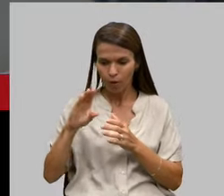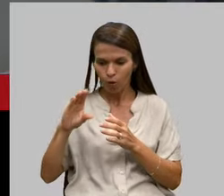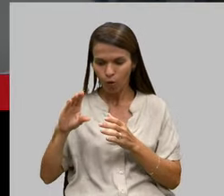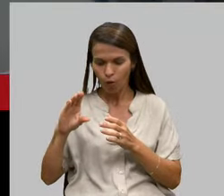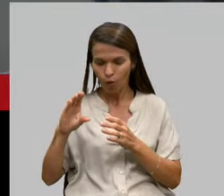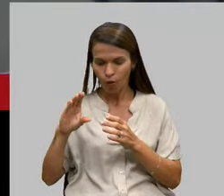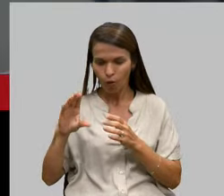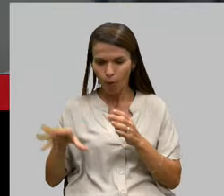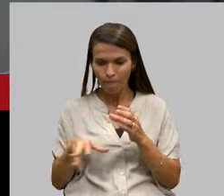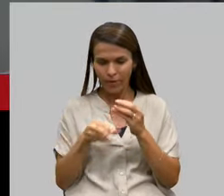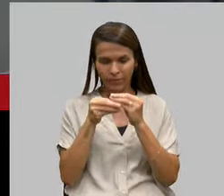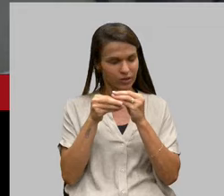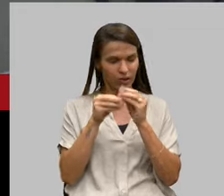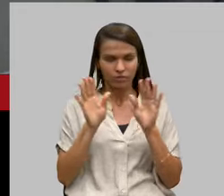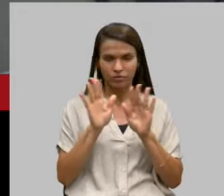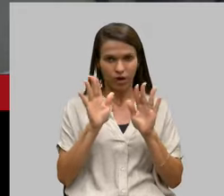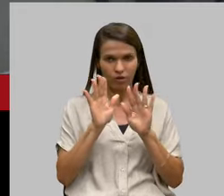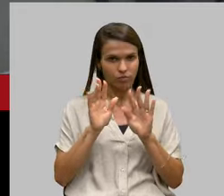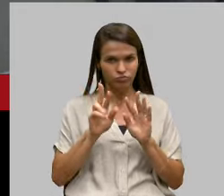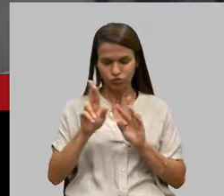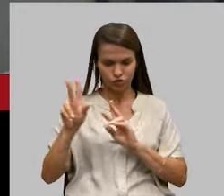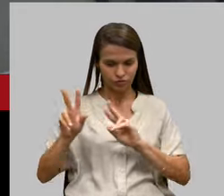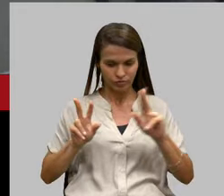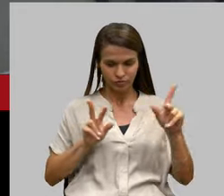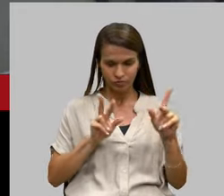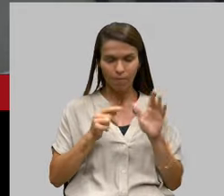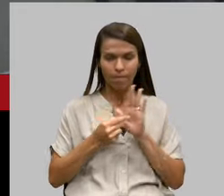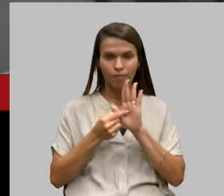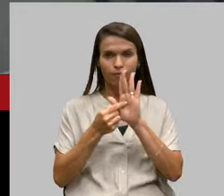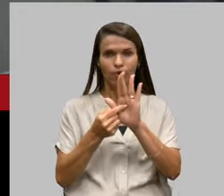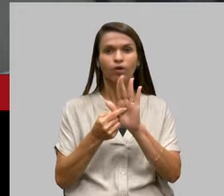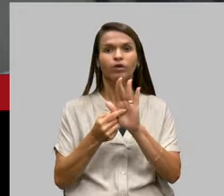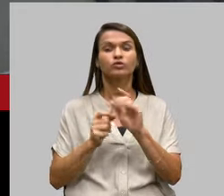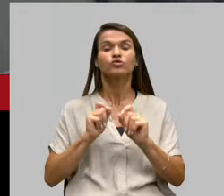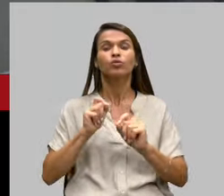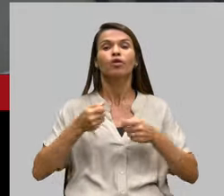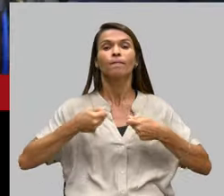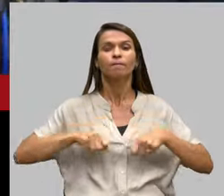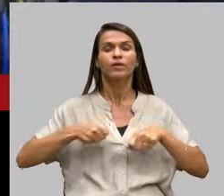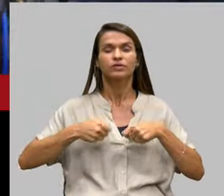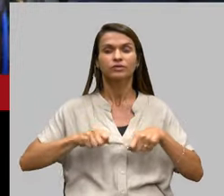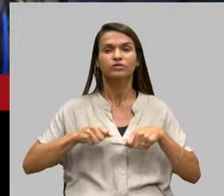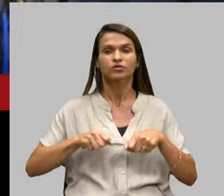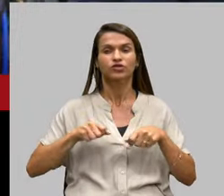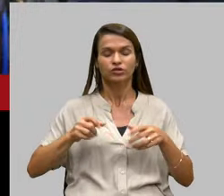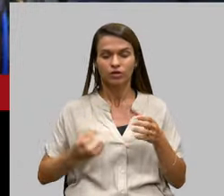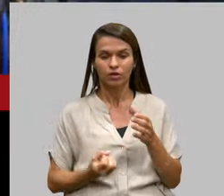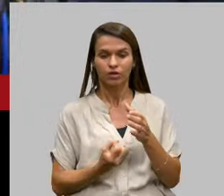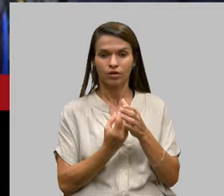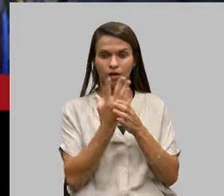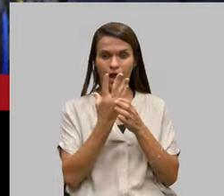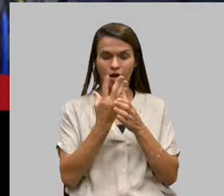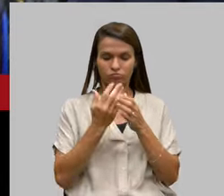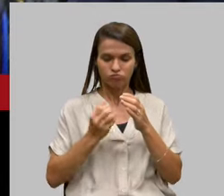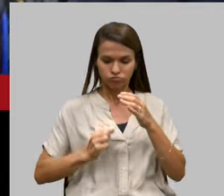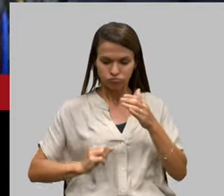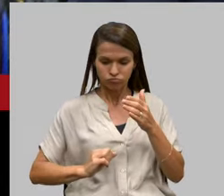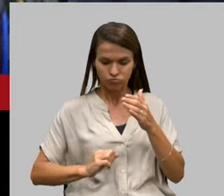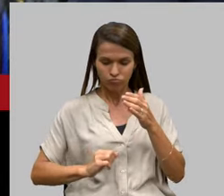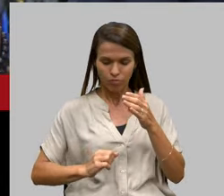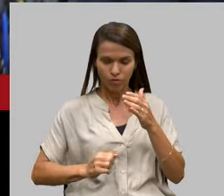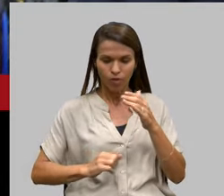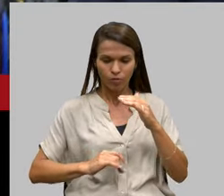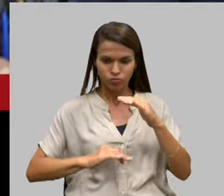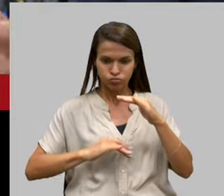né mas a ideia de isso mostra cada vez mais a a necessidade de se formar reservas de se garantir uma